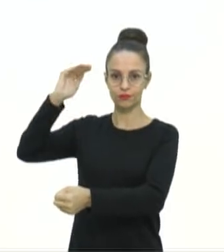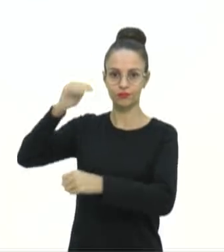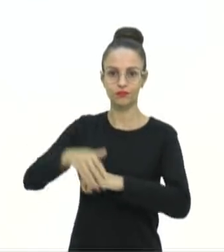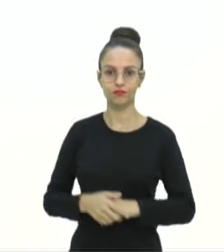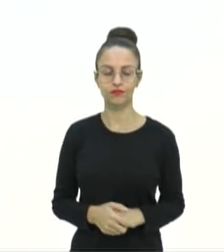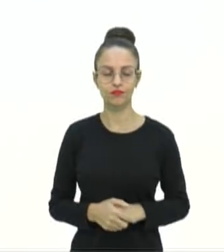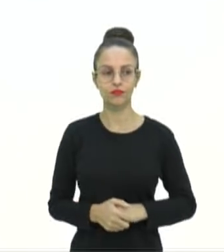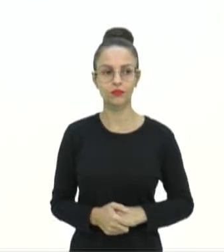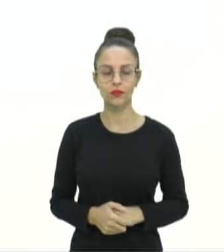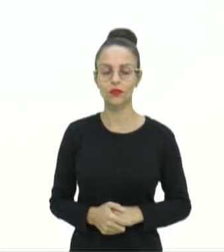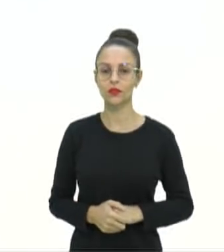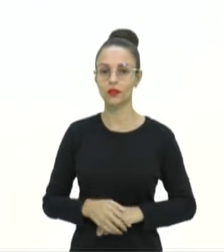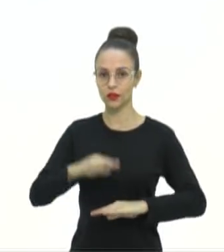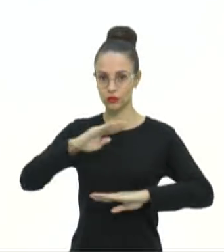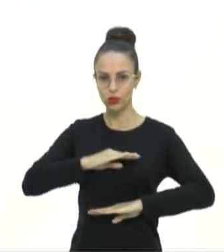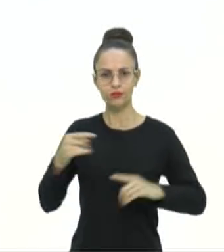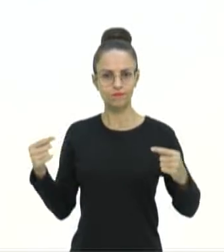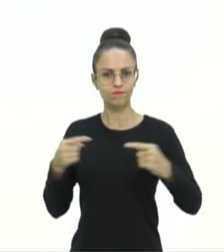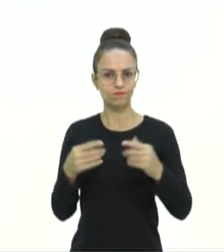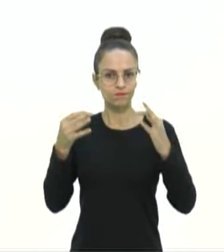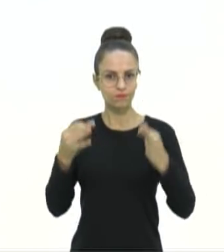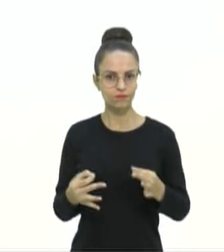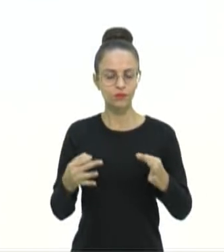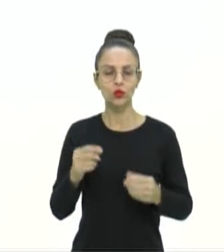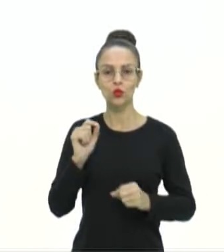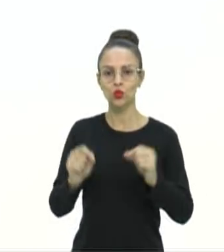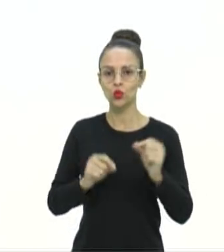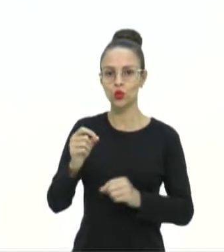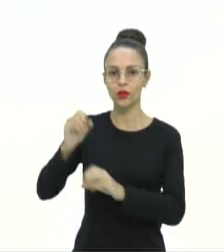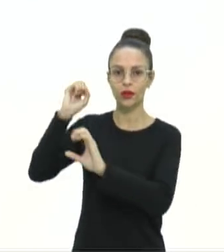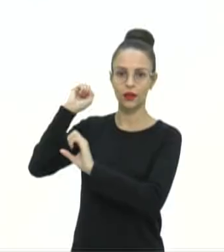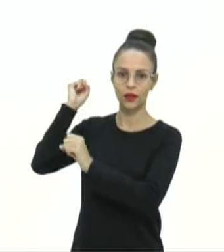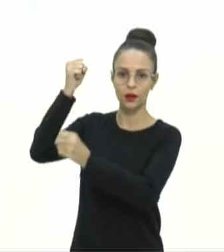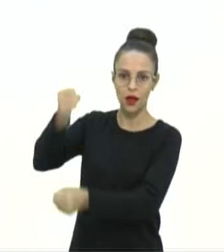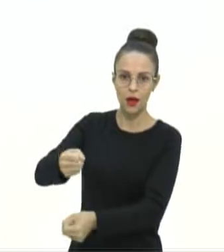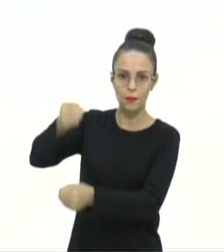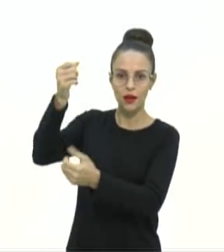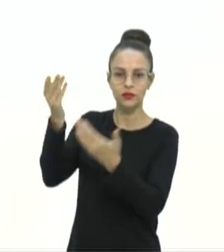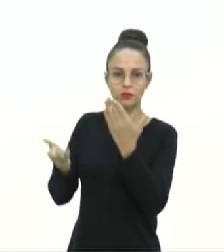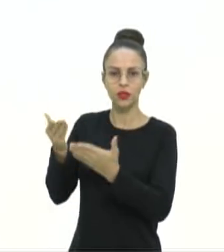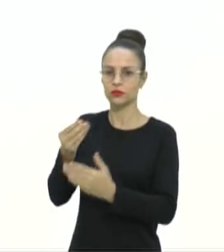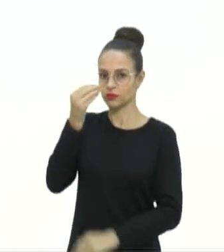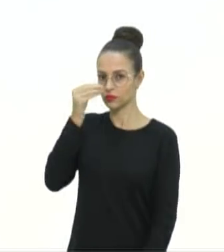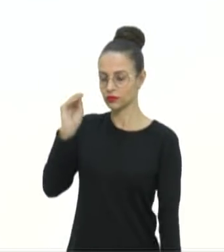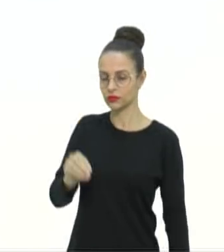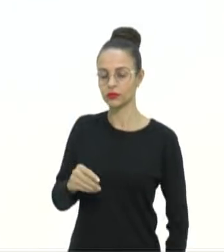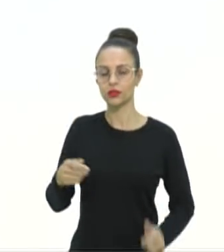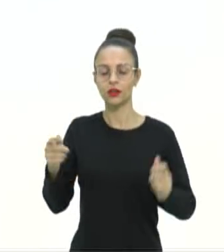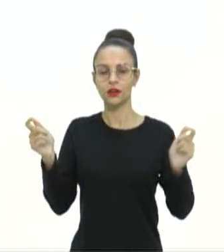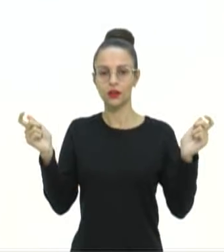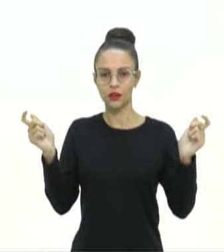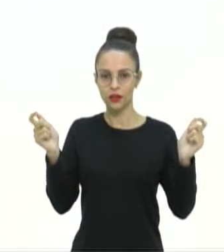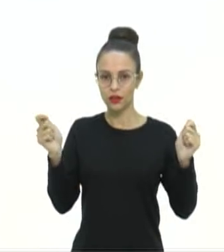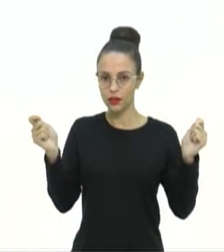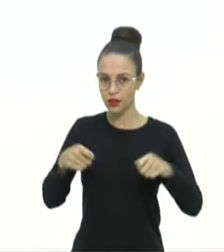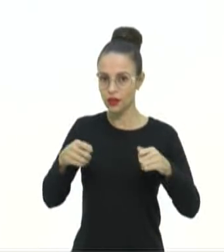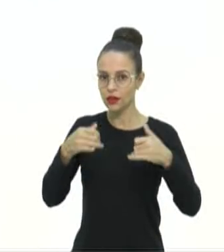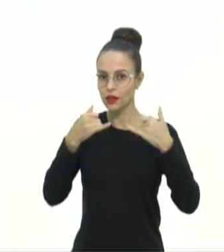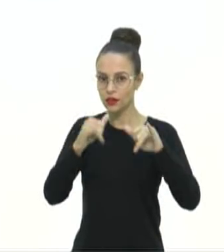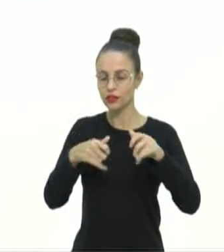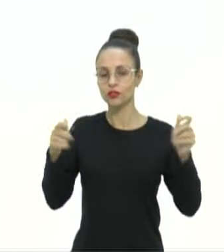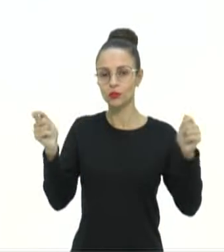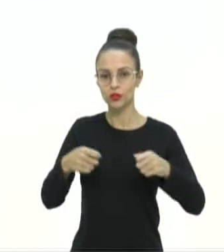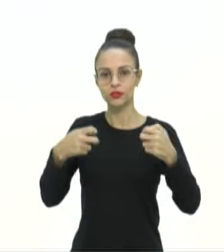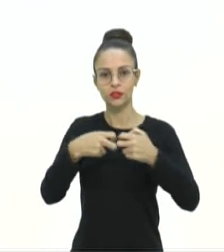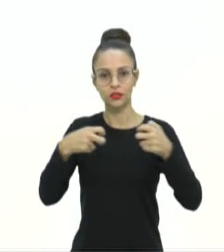Na situação ideal, em que a massa da vara é desprezível, a energia potencial da deformação da vara